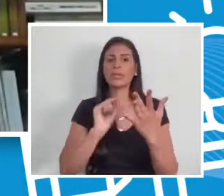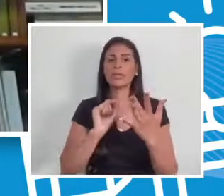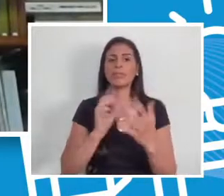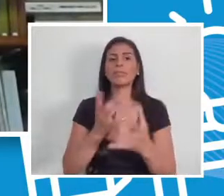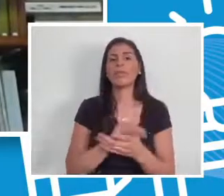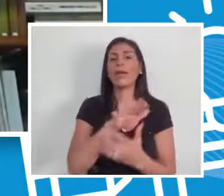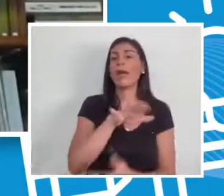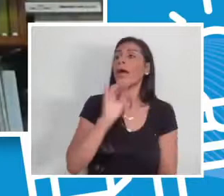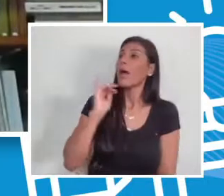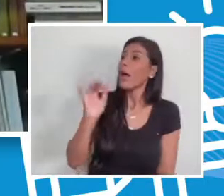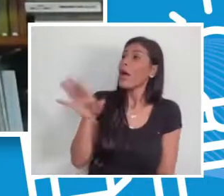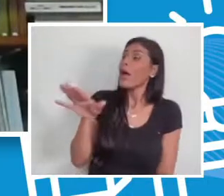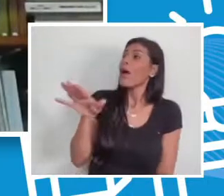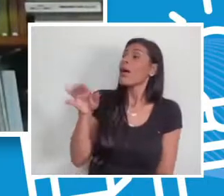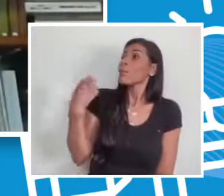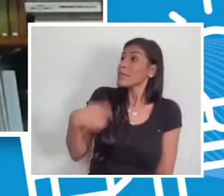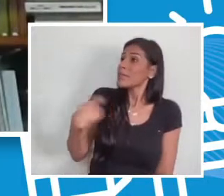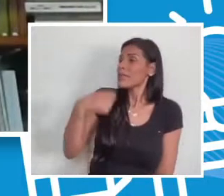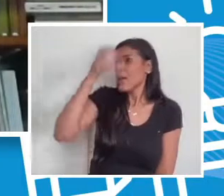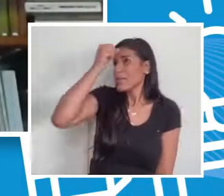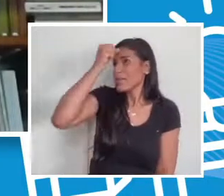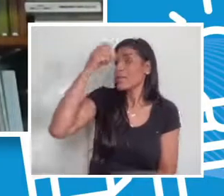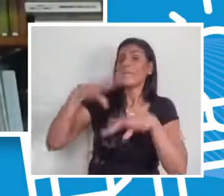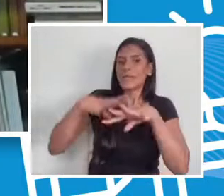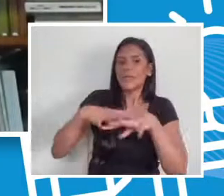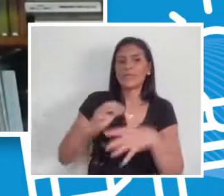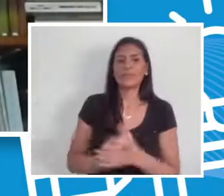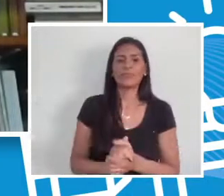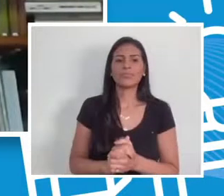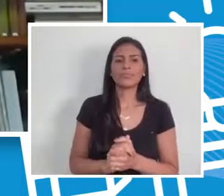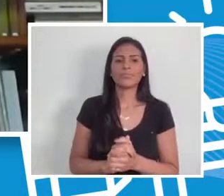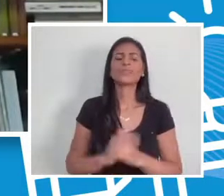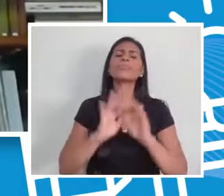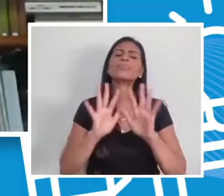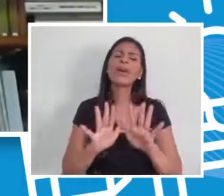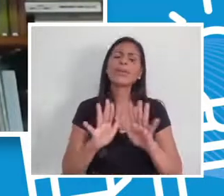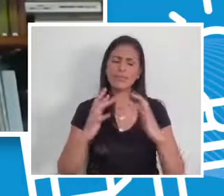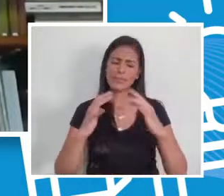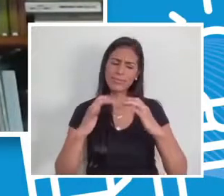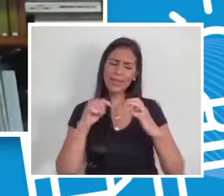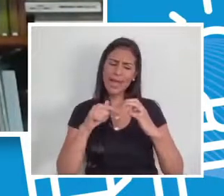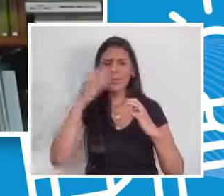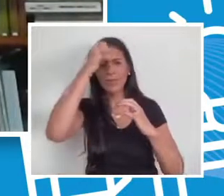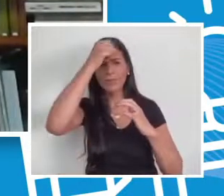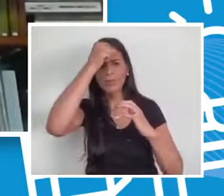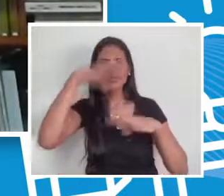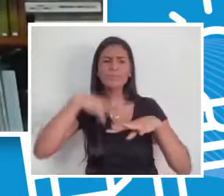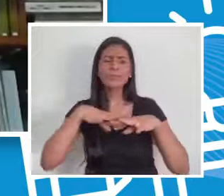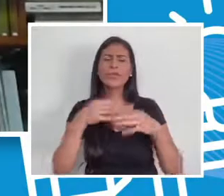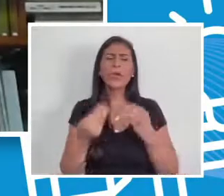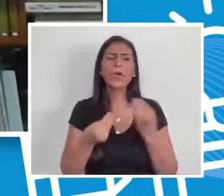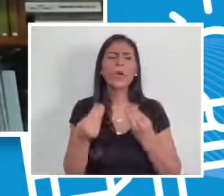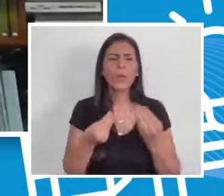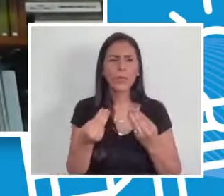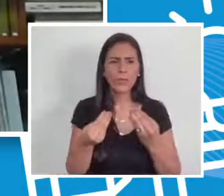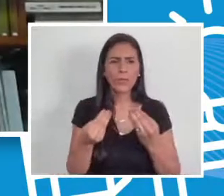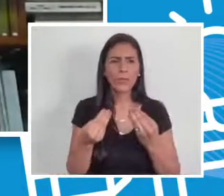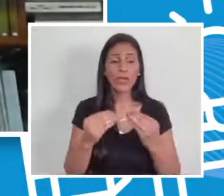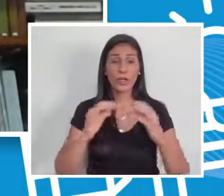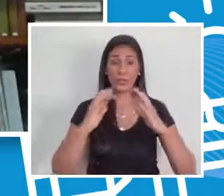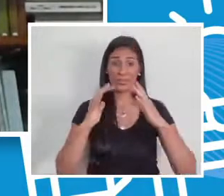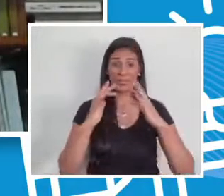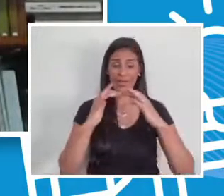matemática. Como é que se aprende matemática? Como é que o cérebro aprende matemática? O cérebro aloca uma região